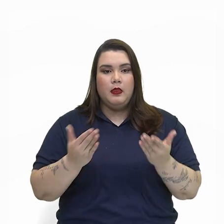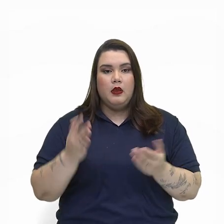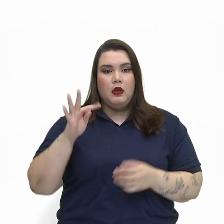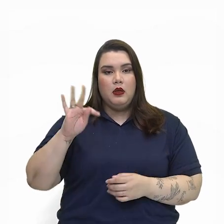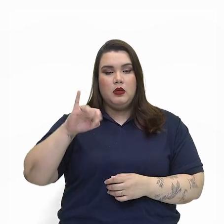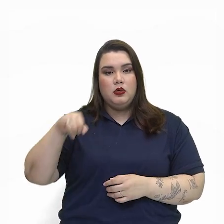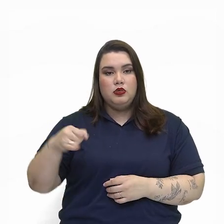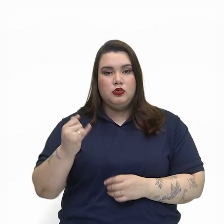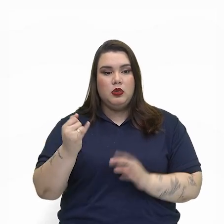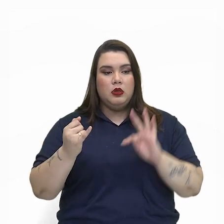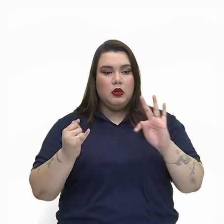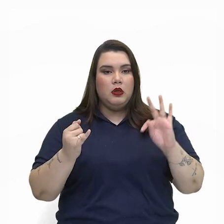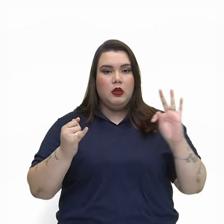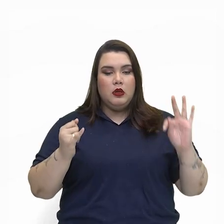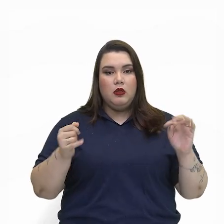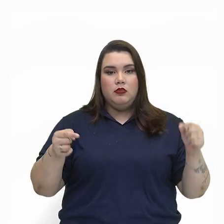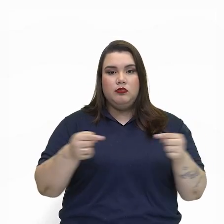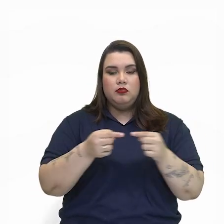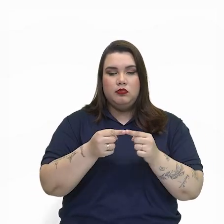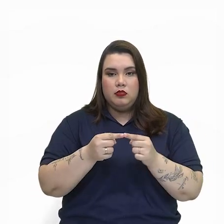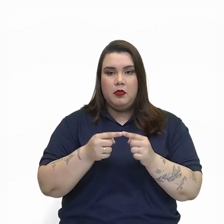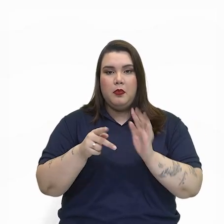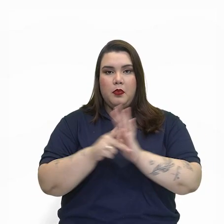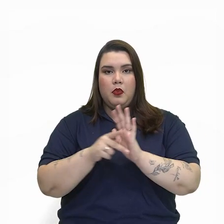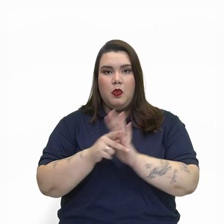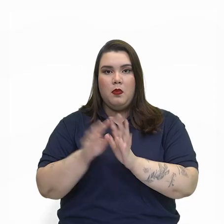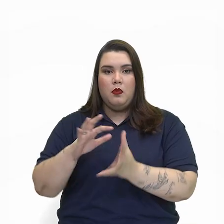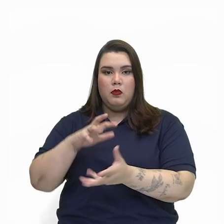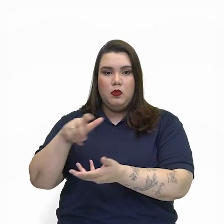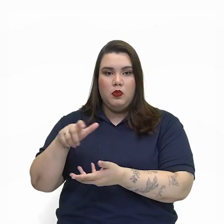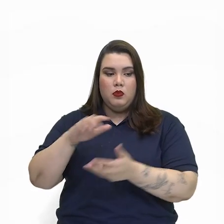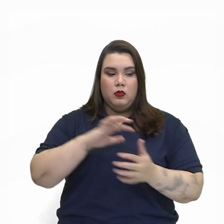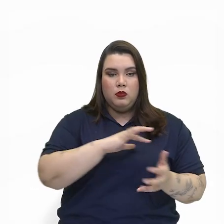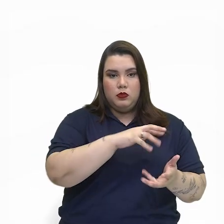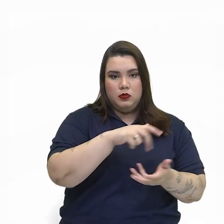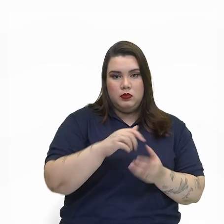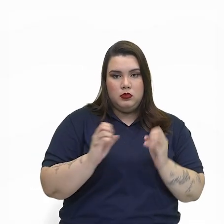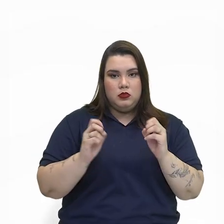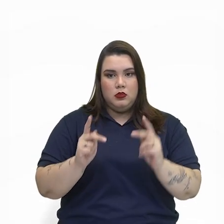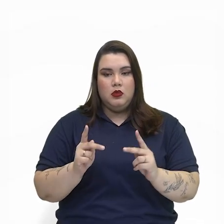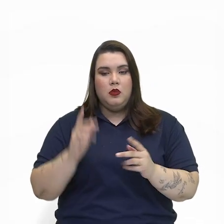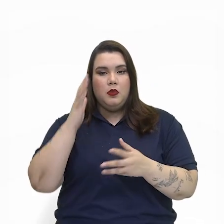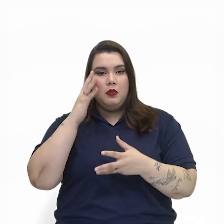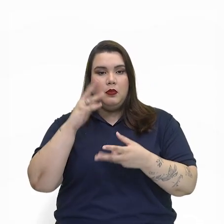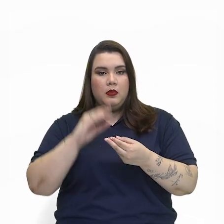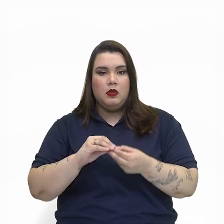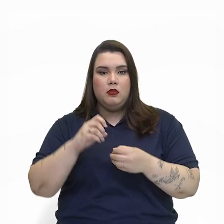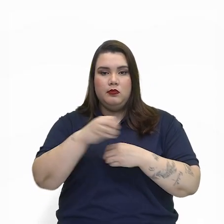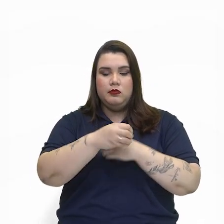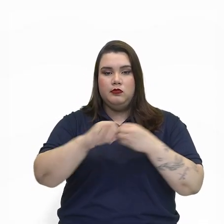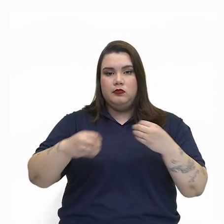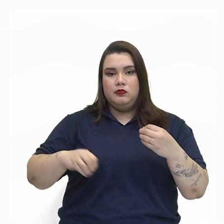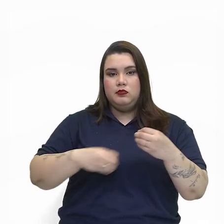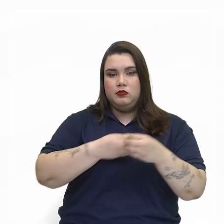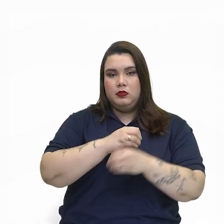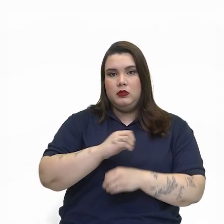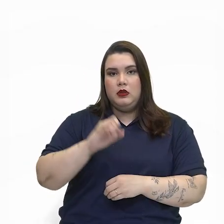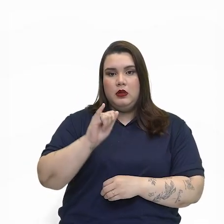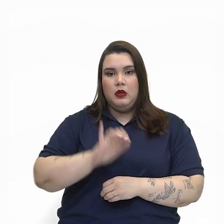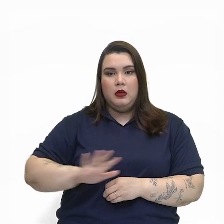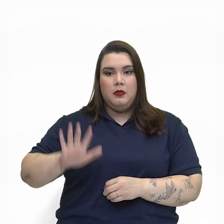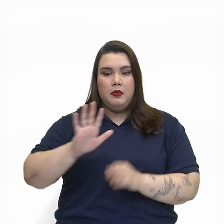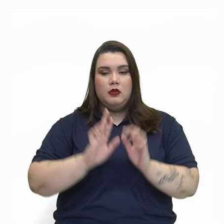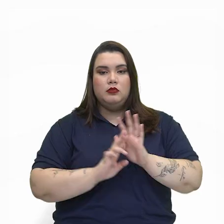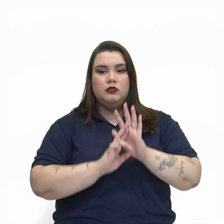TJ e TT são os períodos de Júpiter e da Terra, respectivamente. Considerando as órbitas circulares, representadas na figura